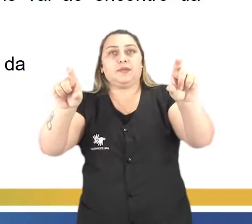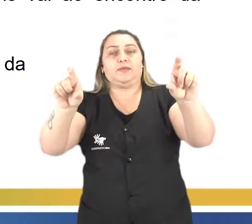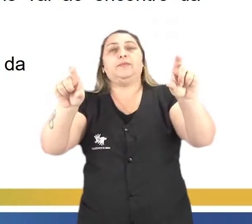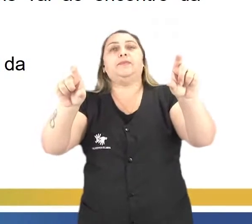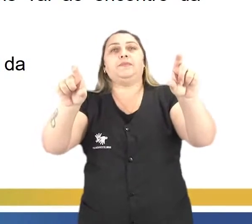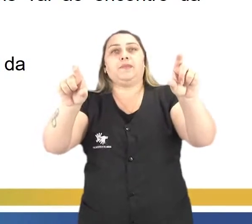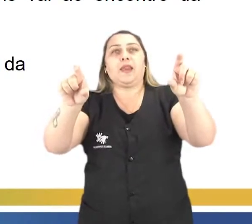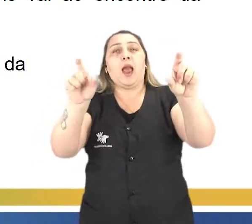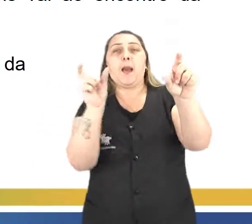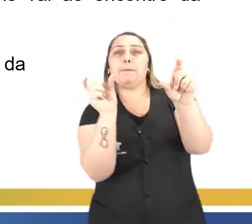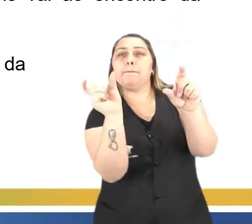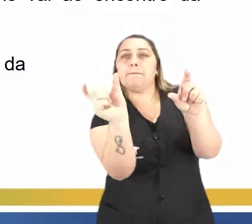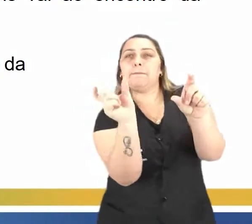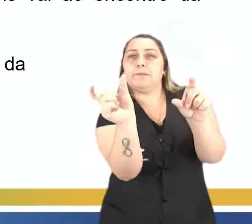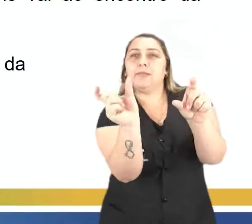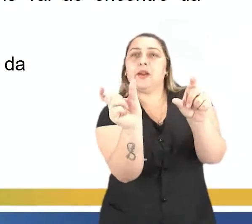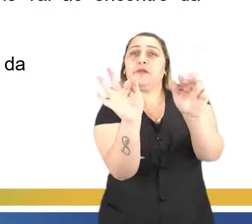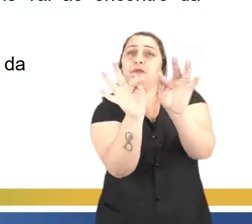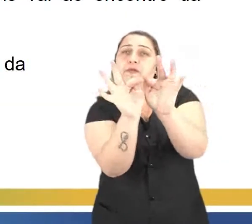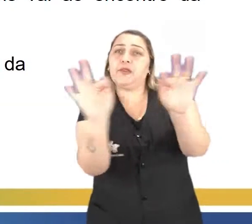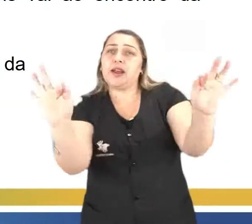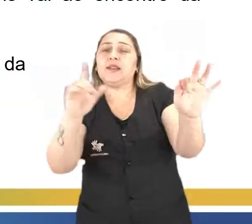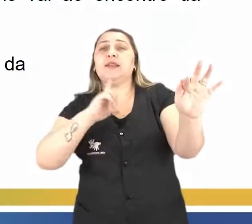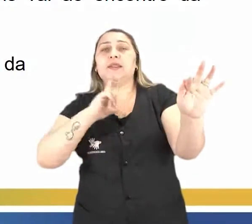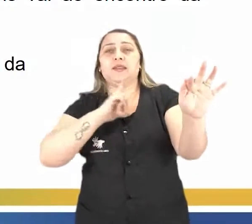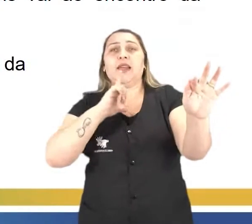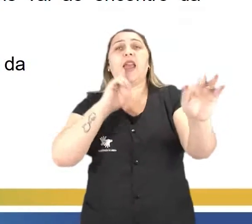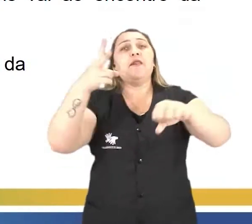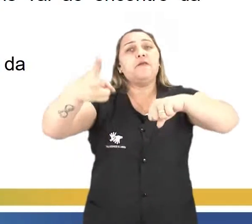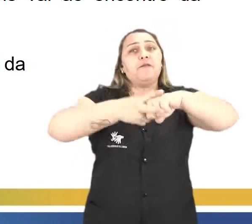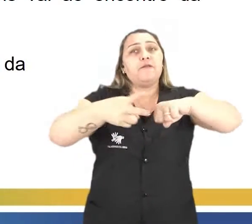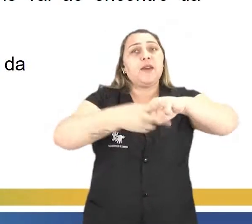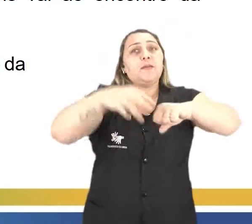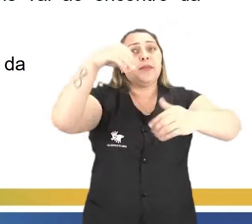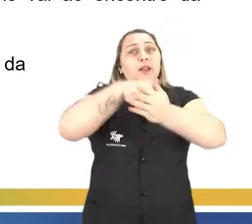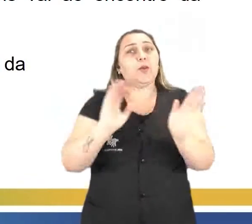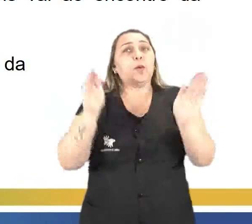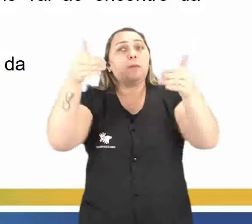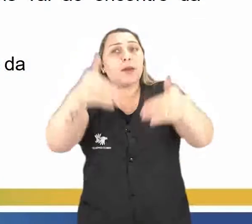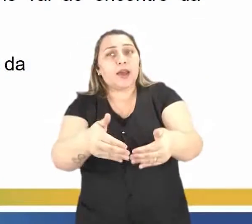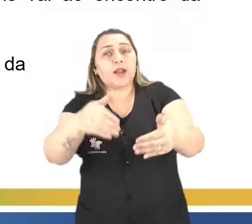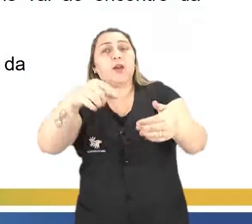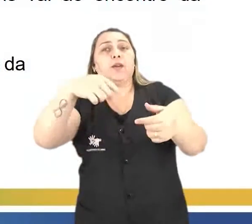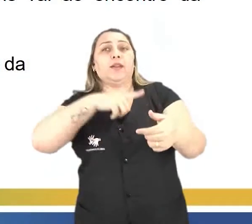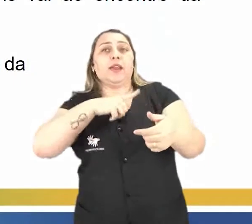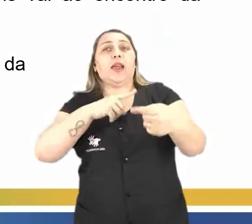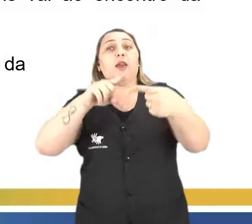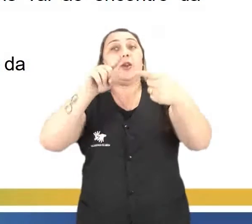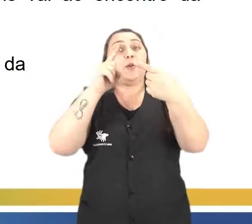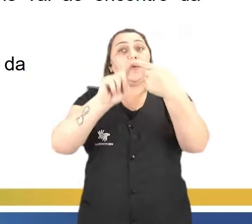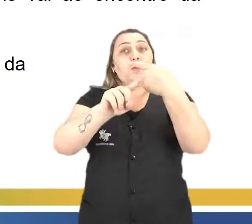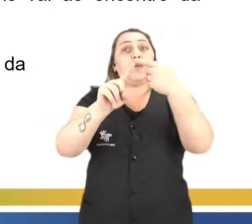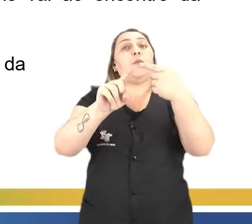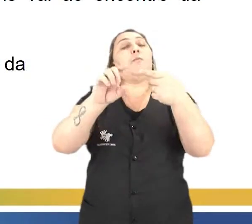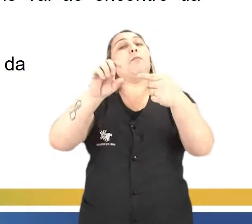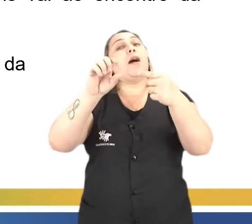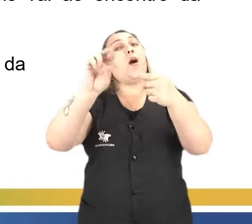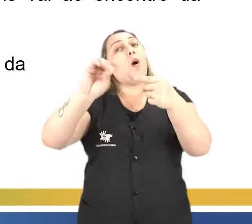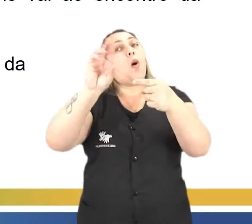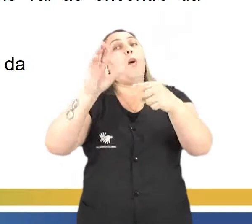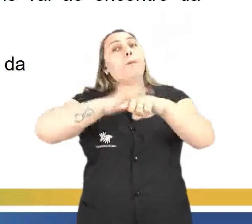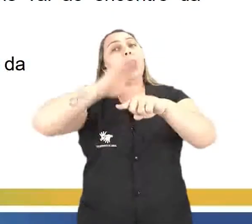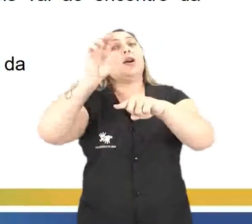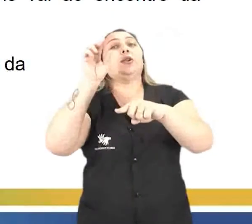é aquela palavrinha, aquela frase que tem o quê? Verbo. E o período ele possui uma oração ou mais de